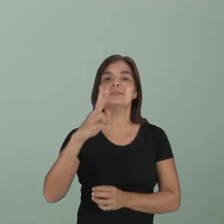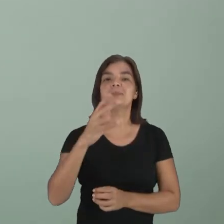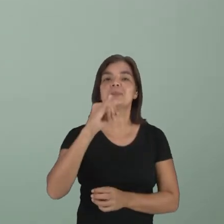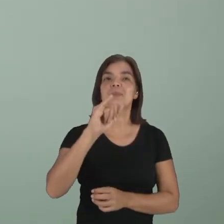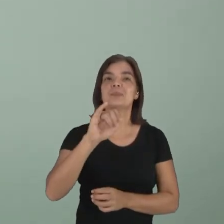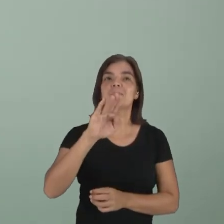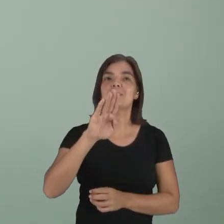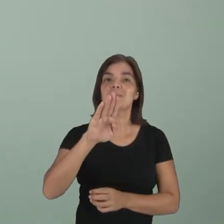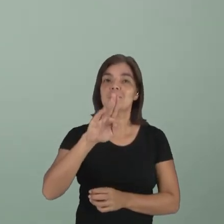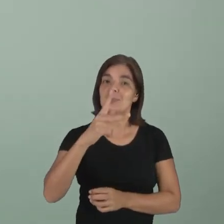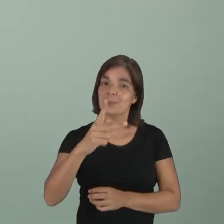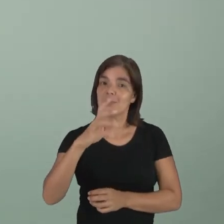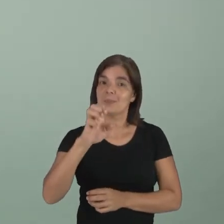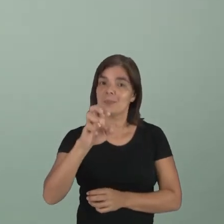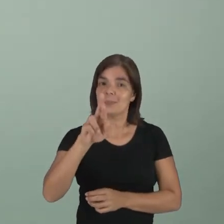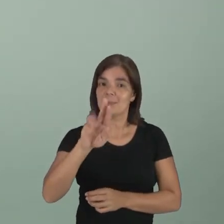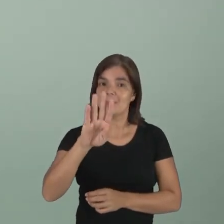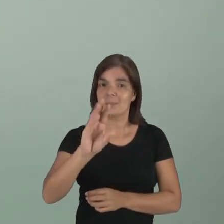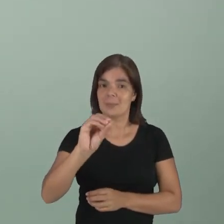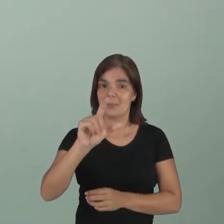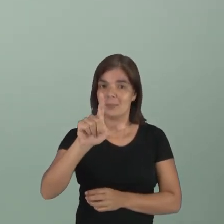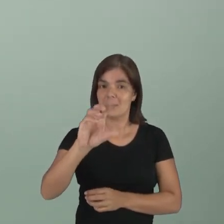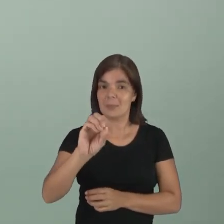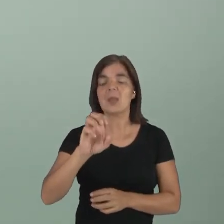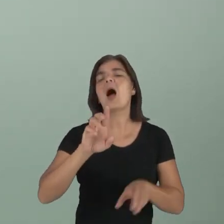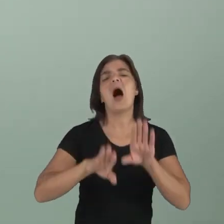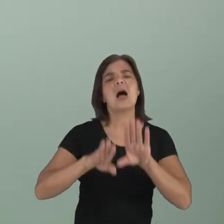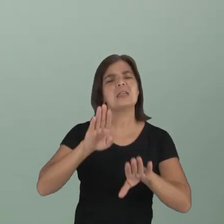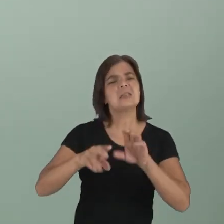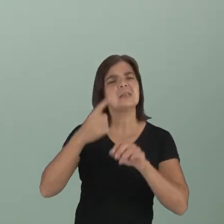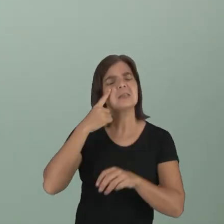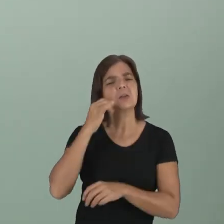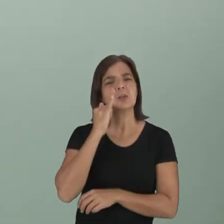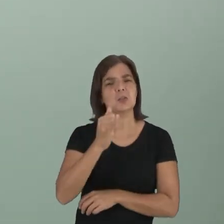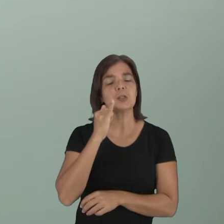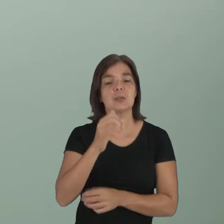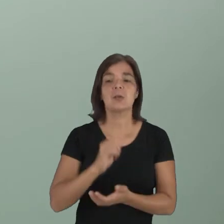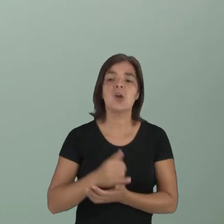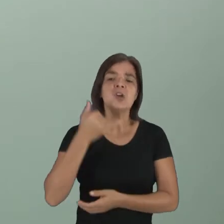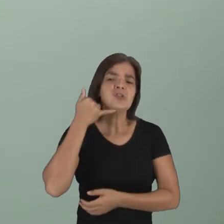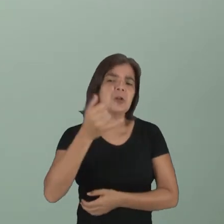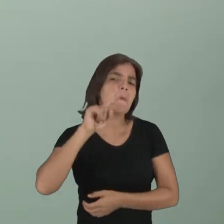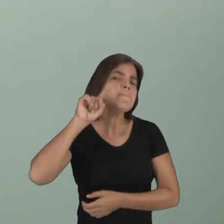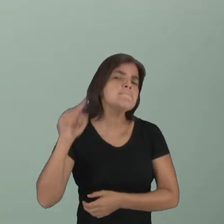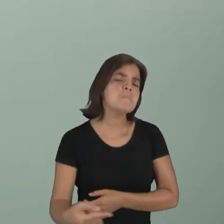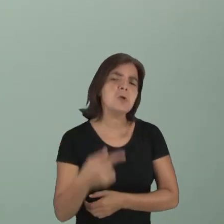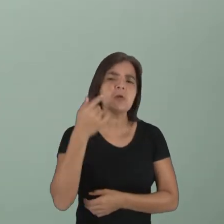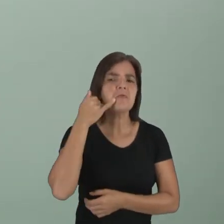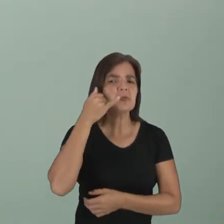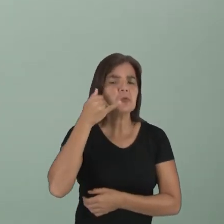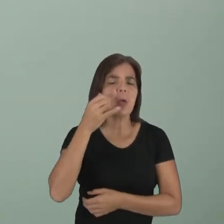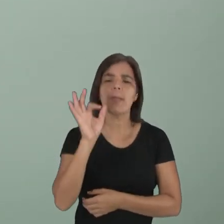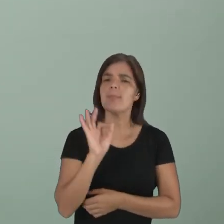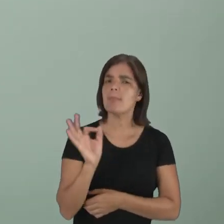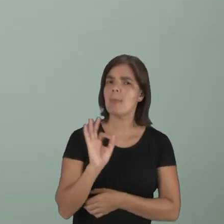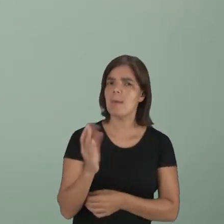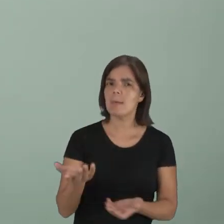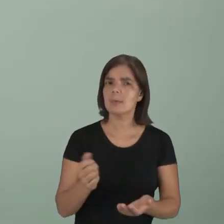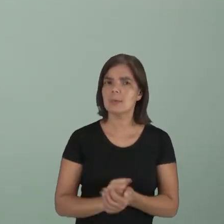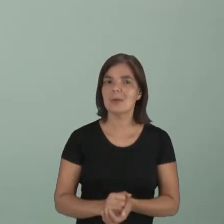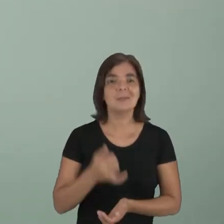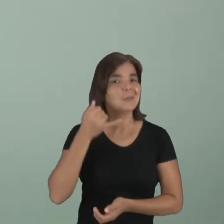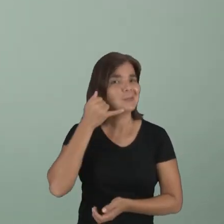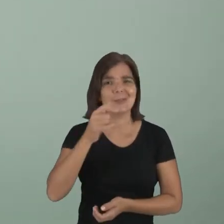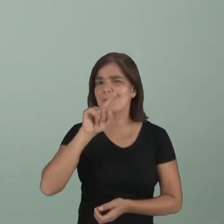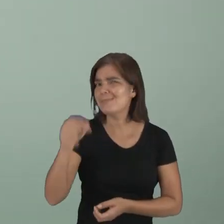é chamada de hipérbole. Muitas vezes nós dizemos, te liguei 1000 vezes e você não me atendeu. Você